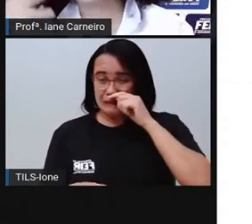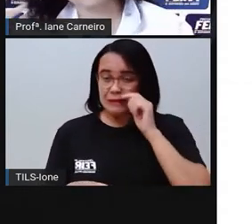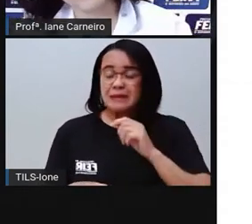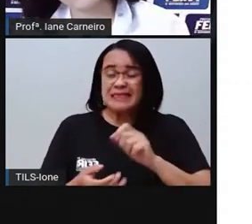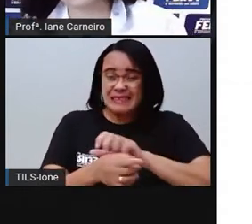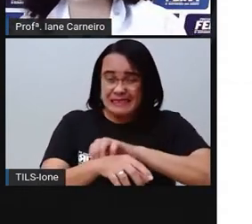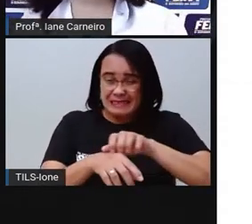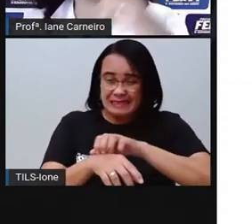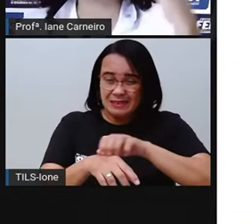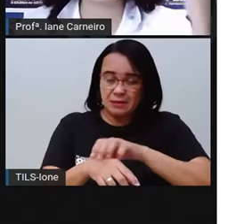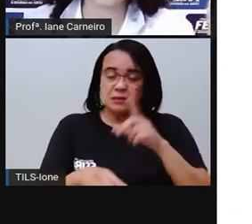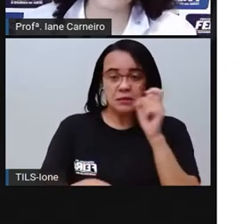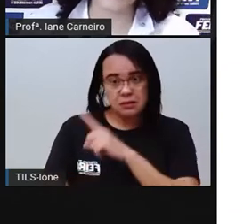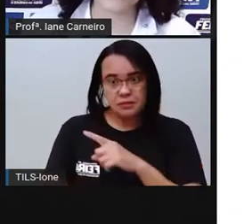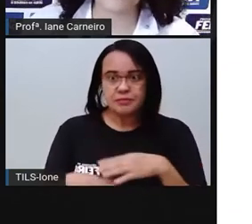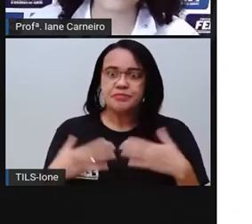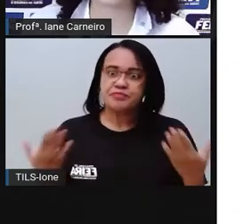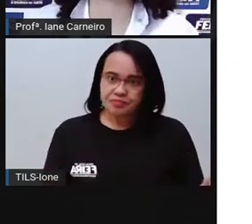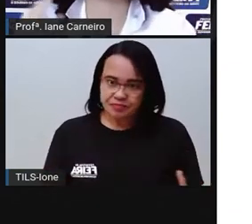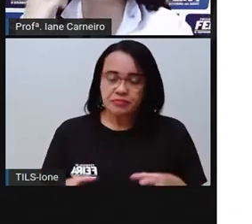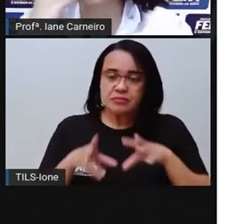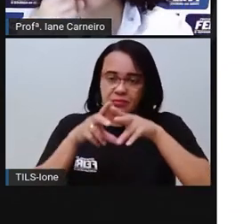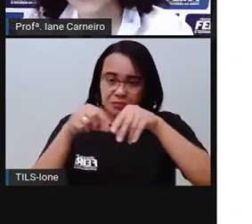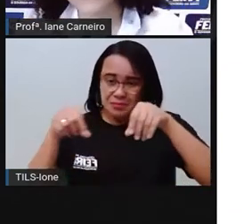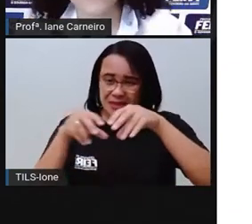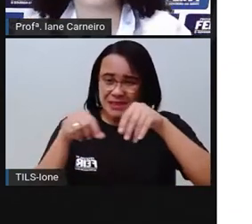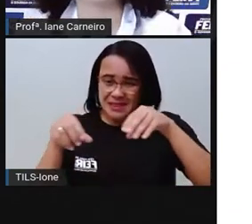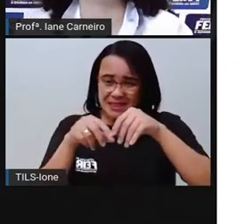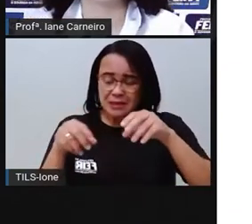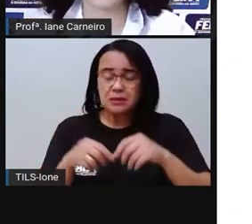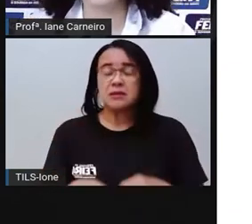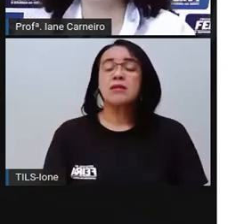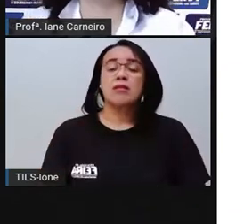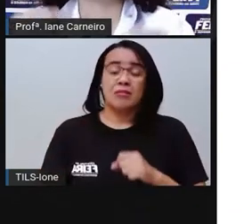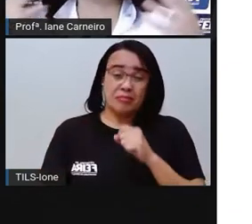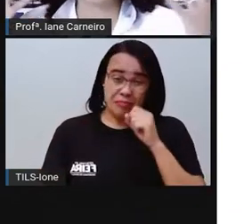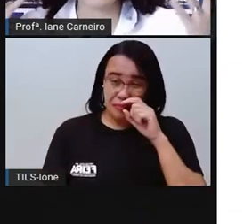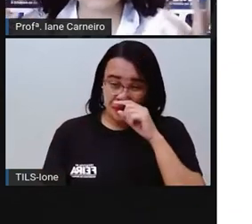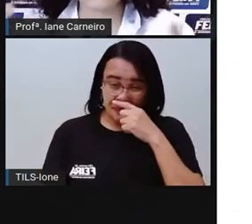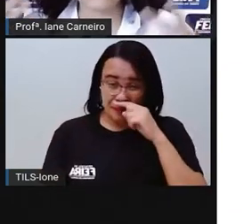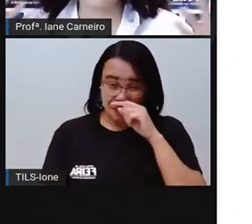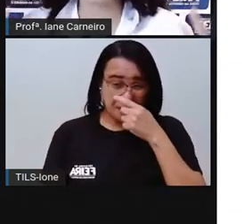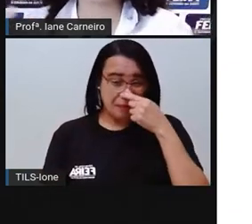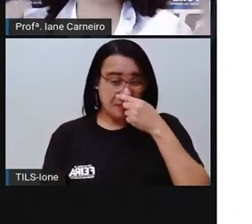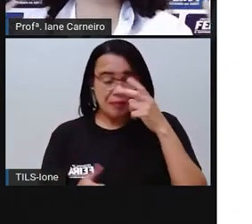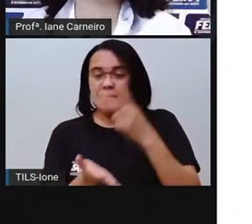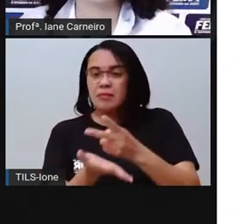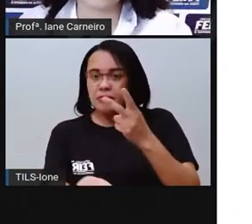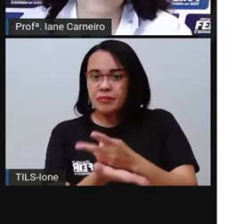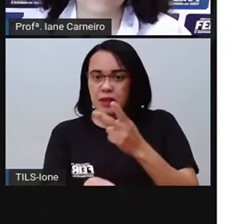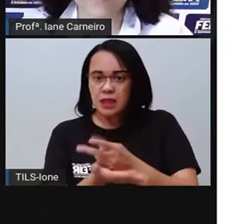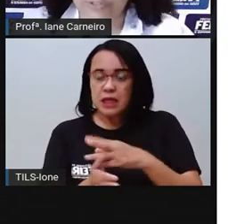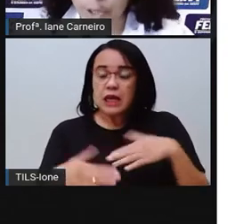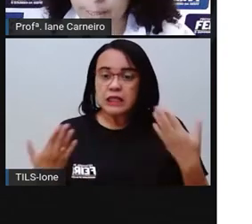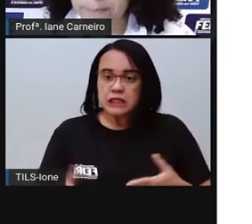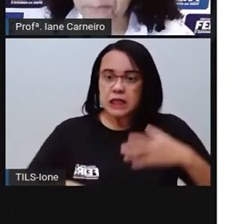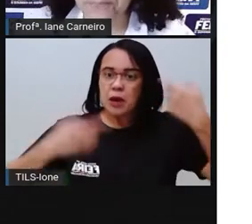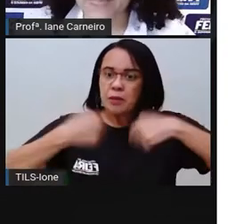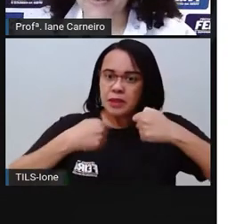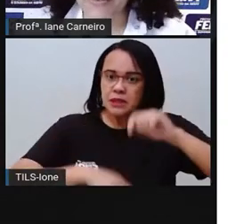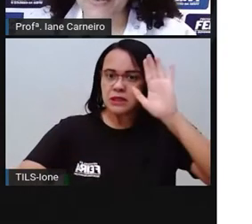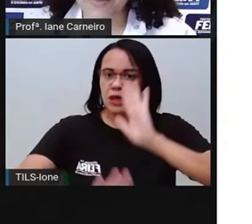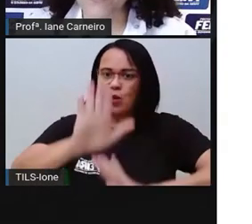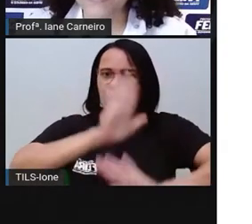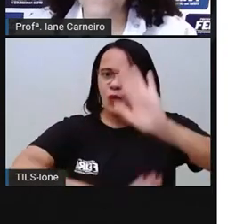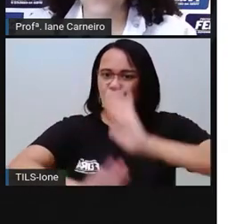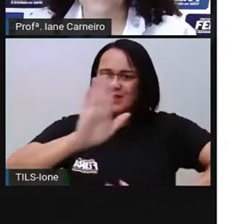Então, toda vez que tem alguma poeirinha na minha casa, a alergia ataca, né? Então, a gente tem que ter todos esses cuidados, tá joia?